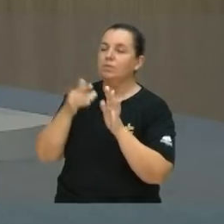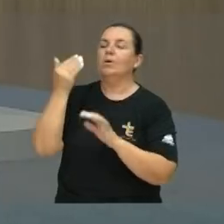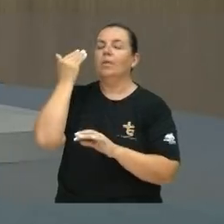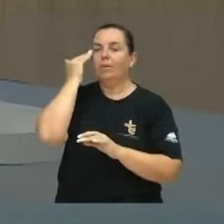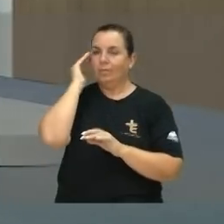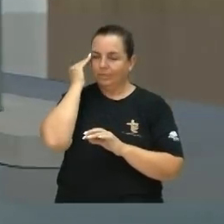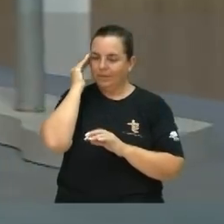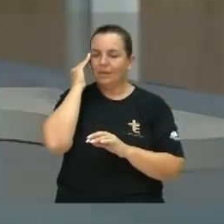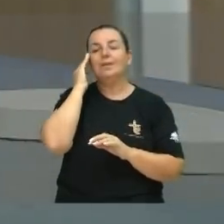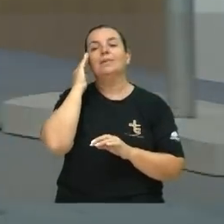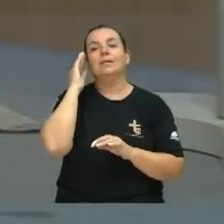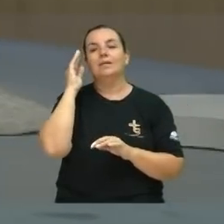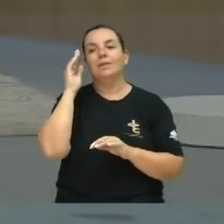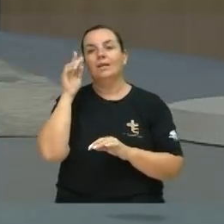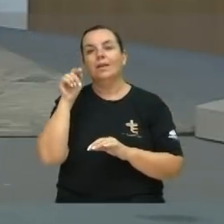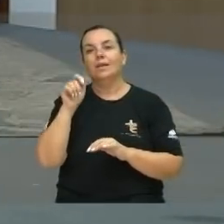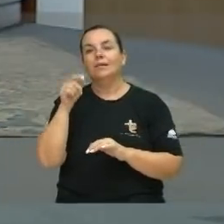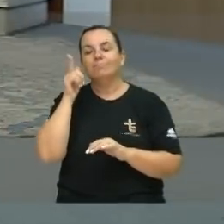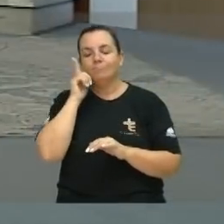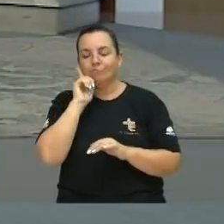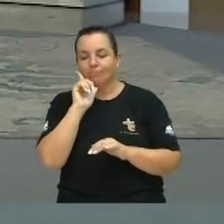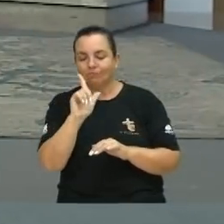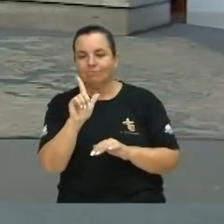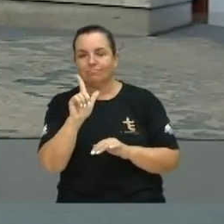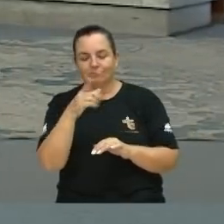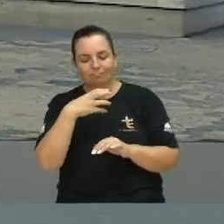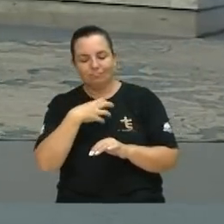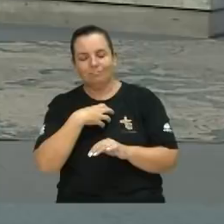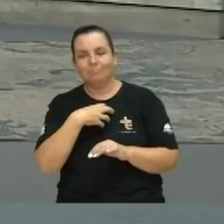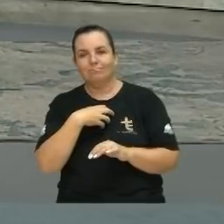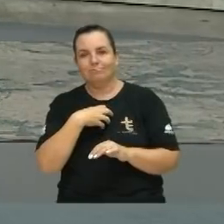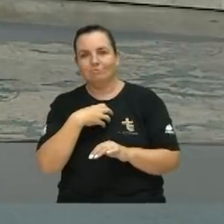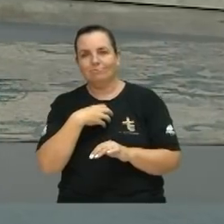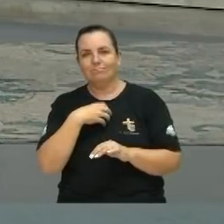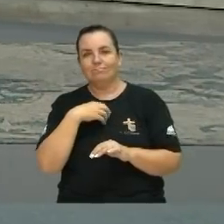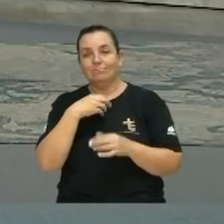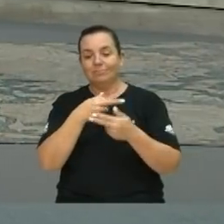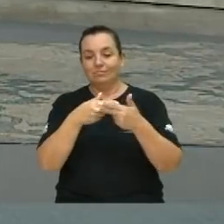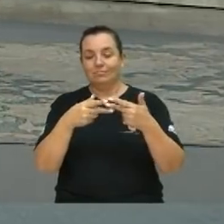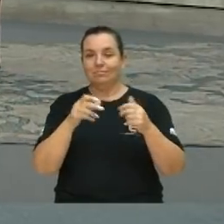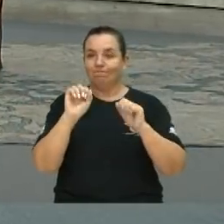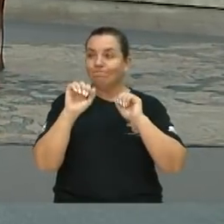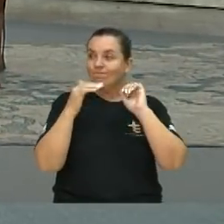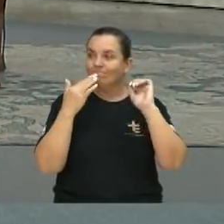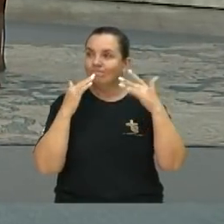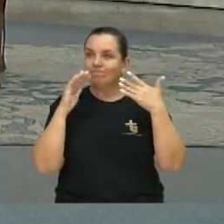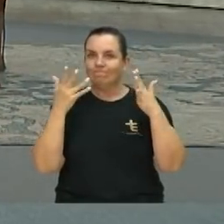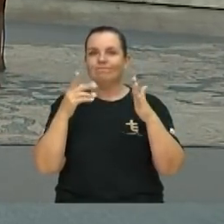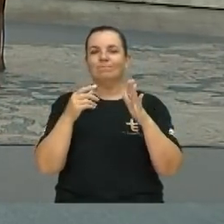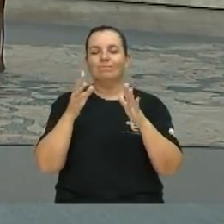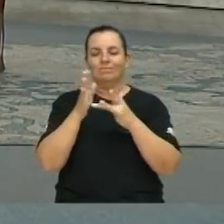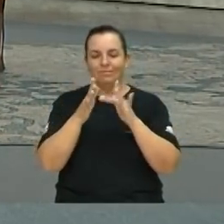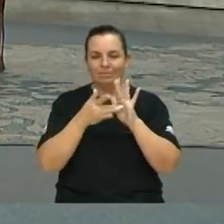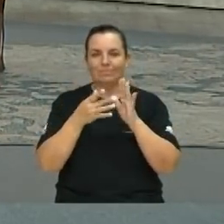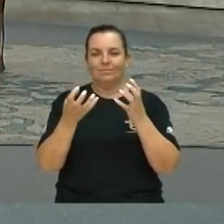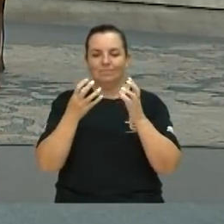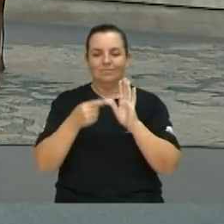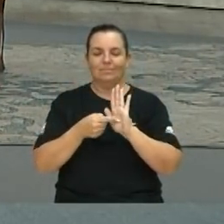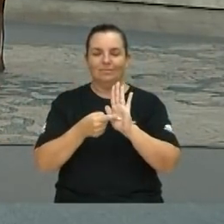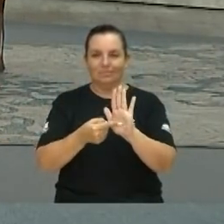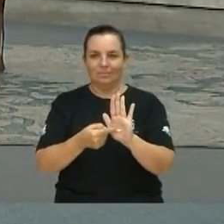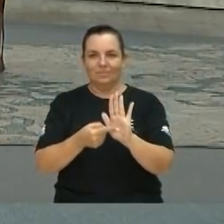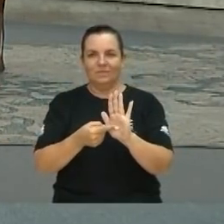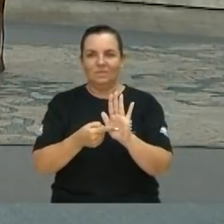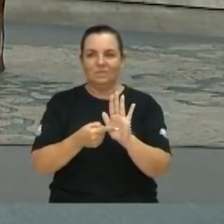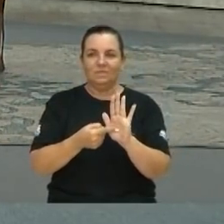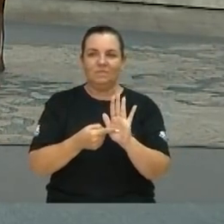compreende o alcance o sentido dos gestos das palavras e do amor de deus